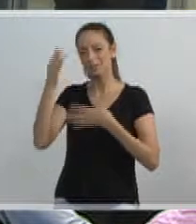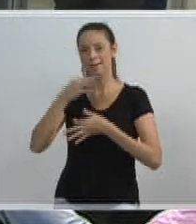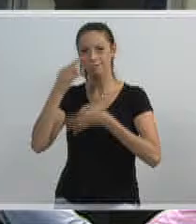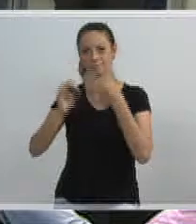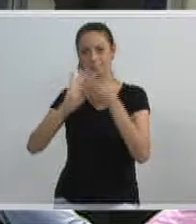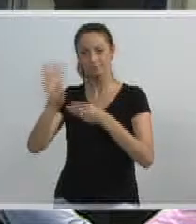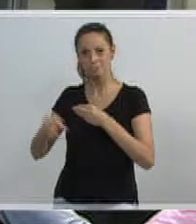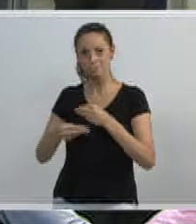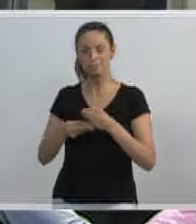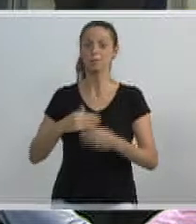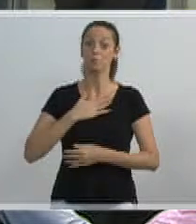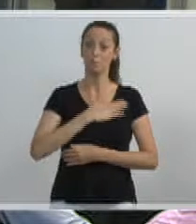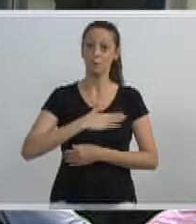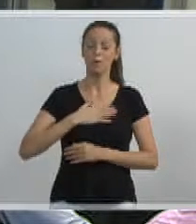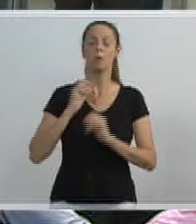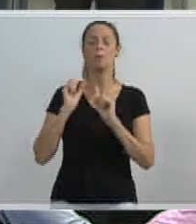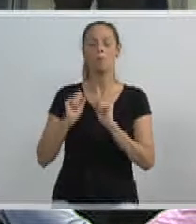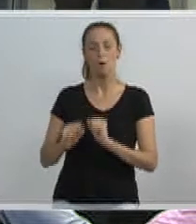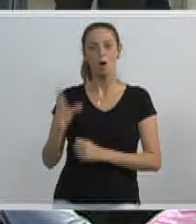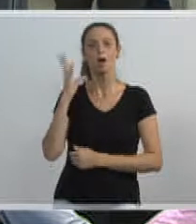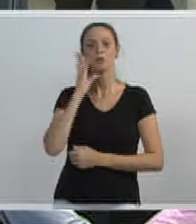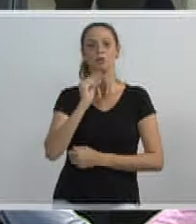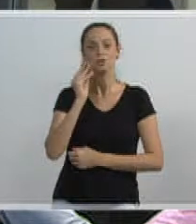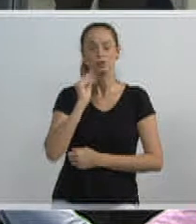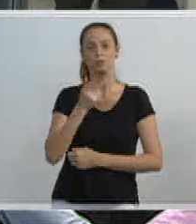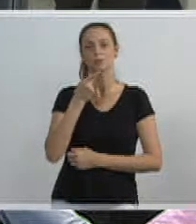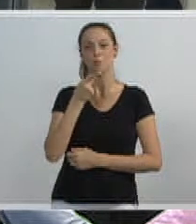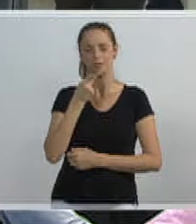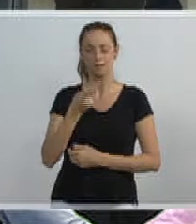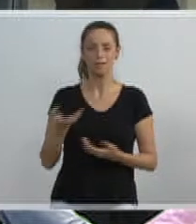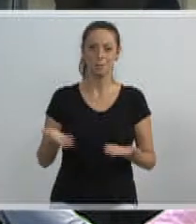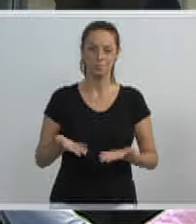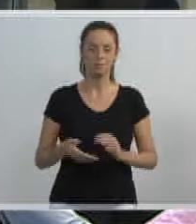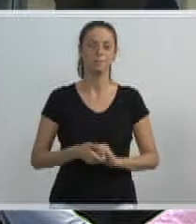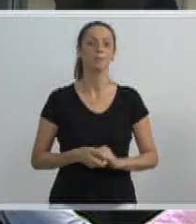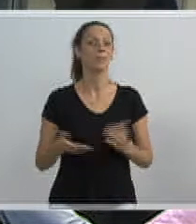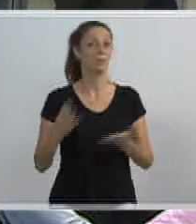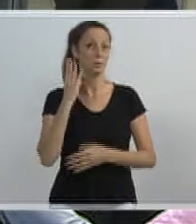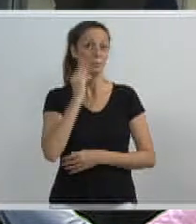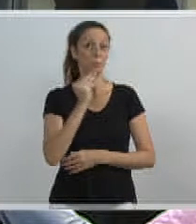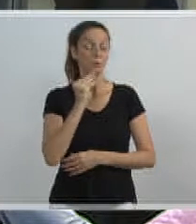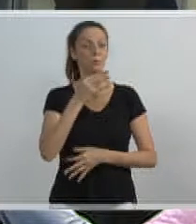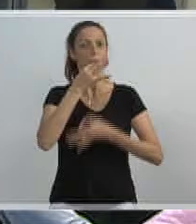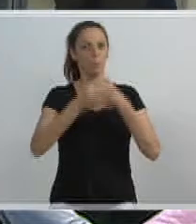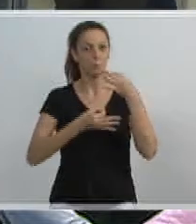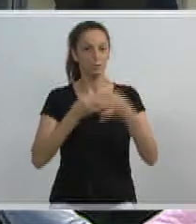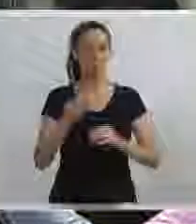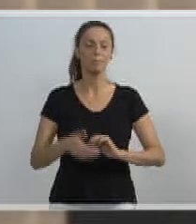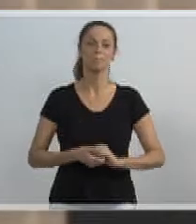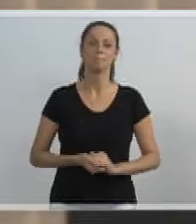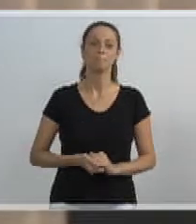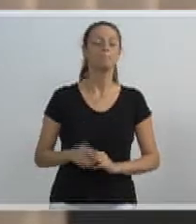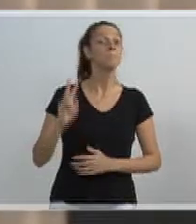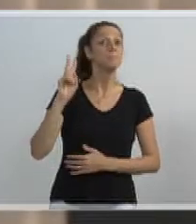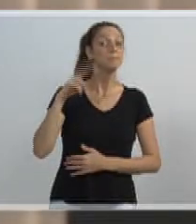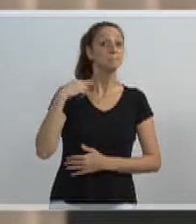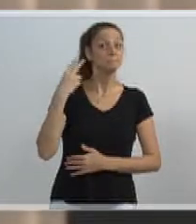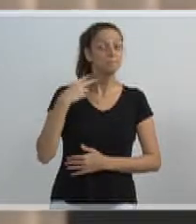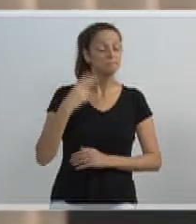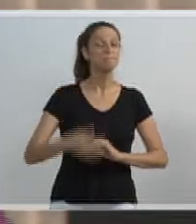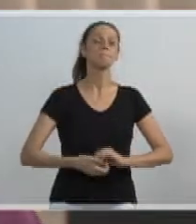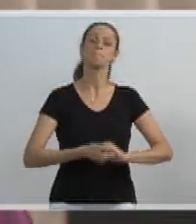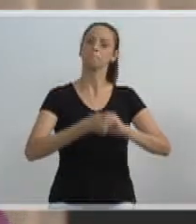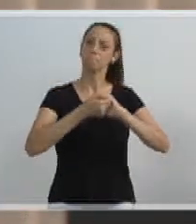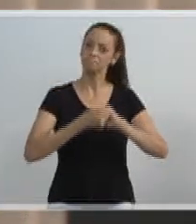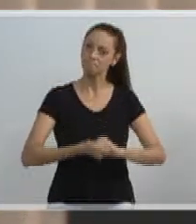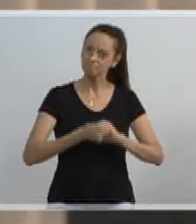Hilton. Com o maior prazer, Gilson, professor. Com a palavra em a parte, vereador Gilson. Vereador Zeca, quero lhe parabenizar pelo